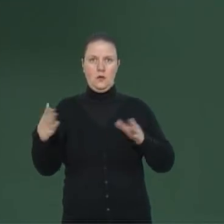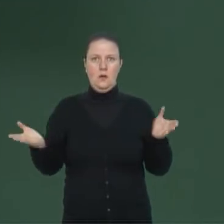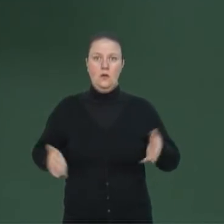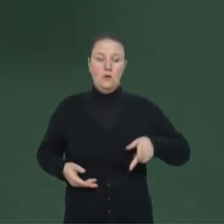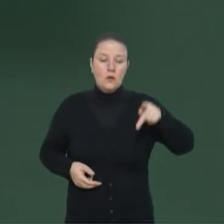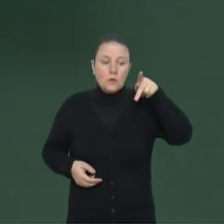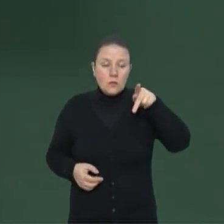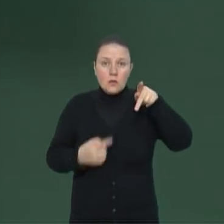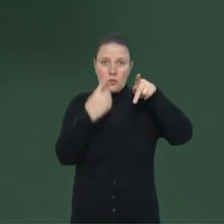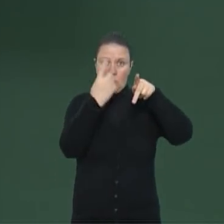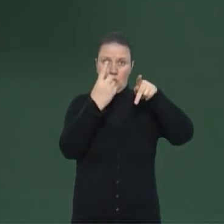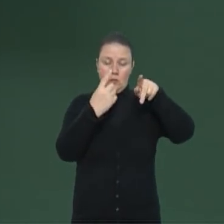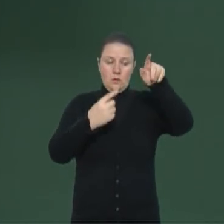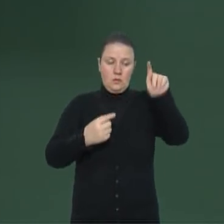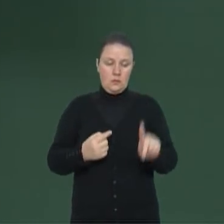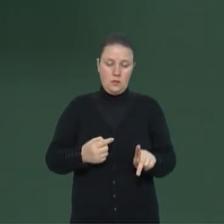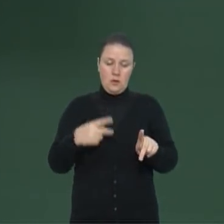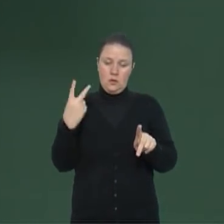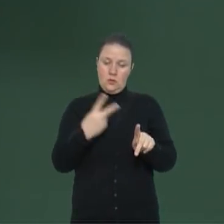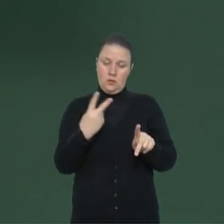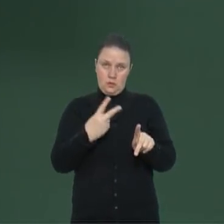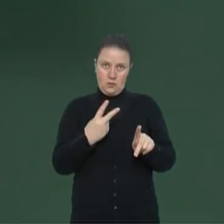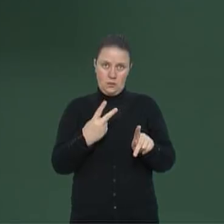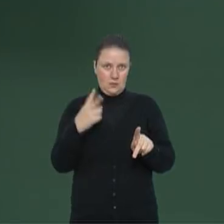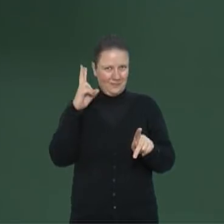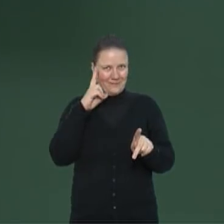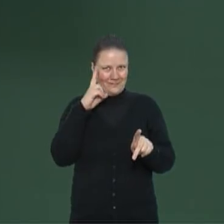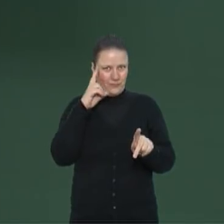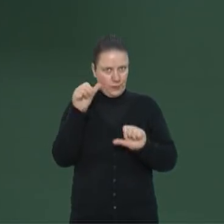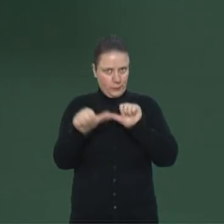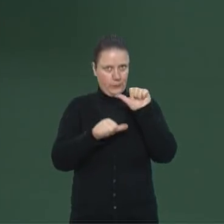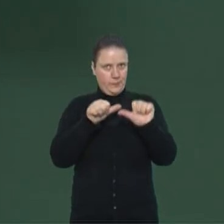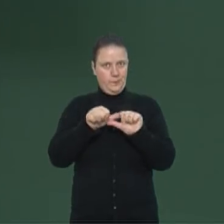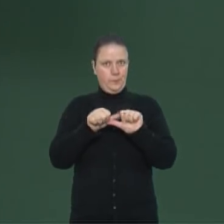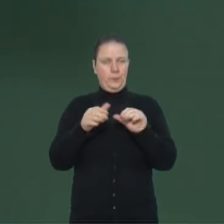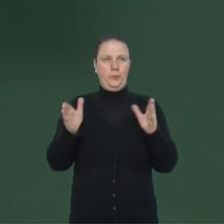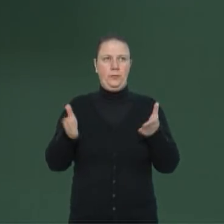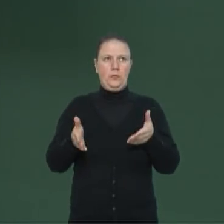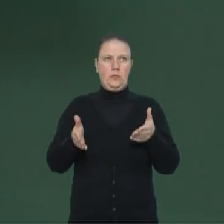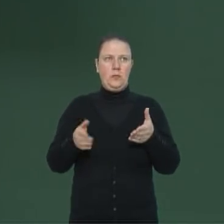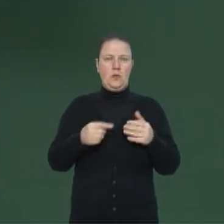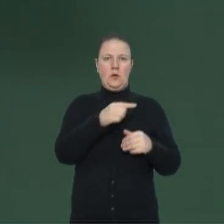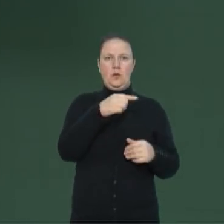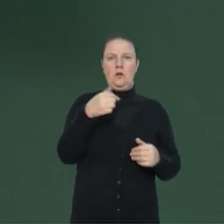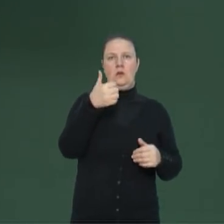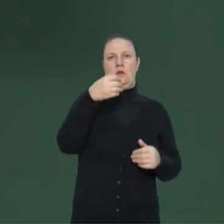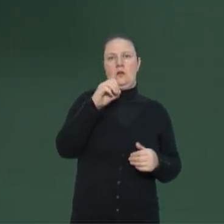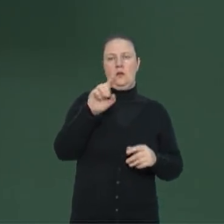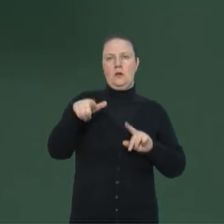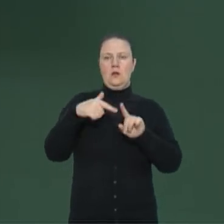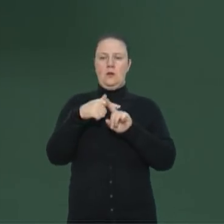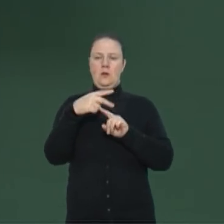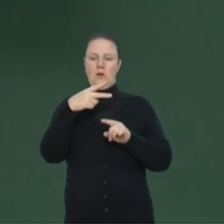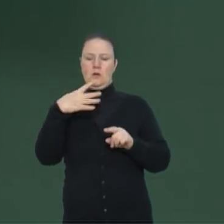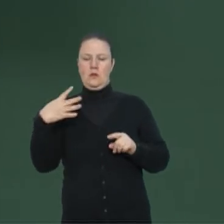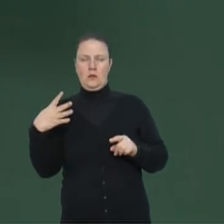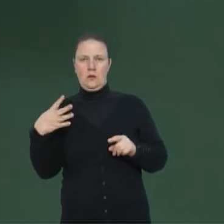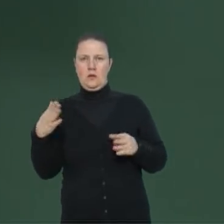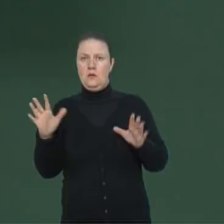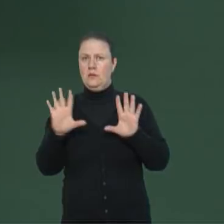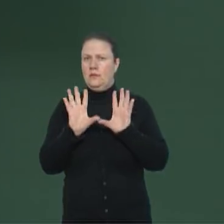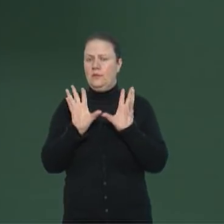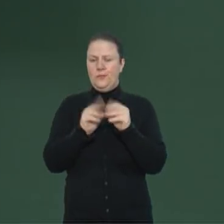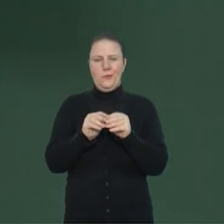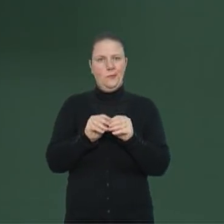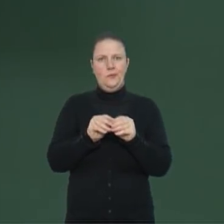né? P1 e P2, tá? Então, usando mais, o que eu tenho? Menos 10 mais 24. Né? Como é que eu resolvo isso? Simples. Se